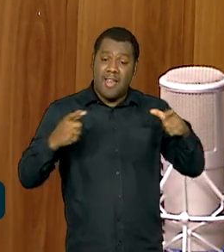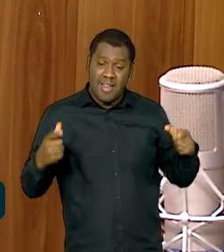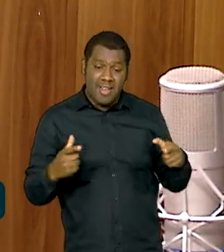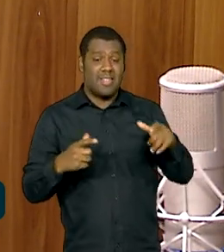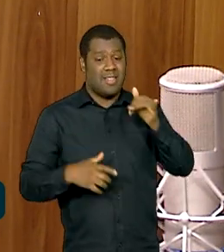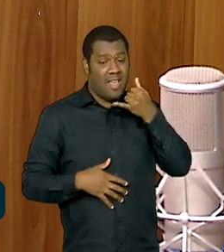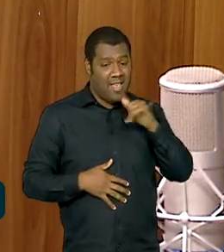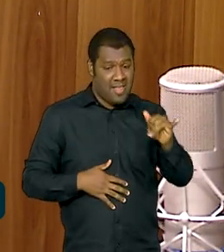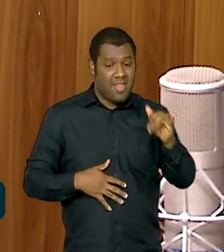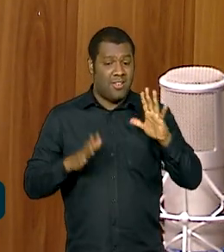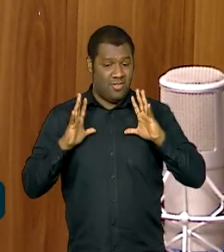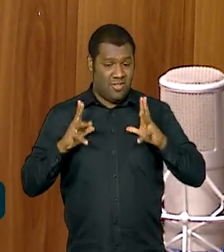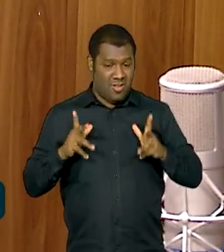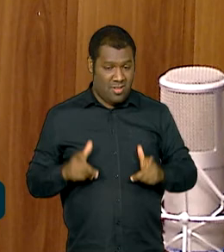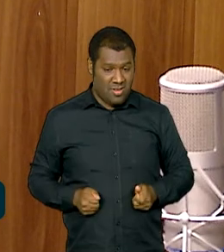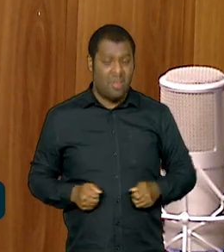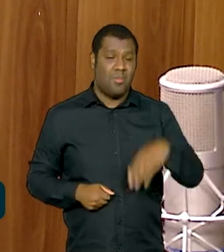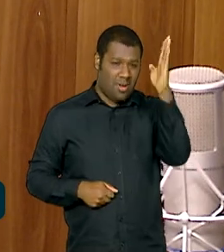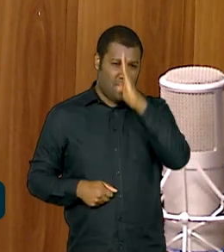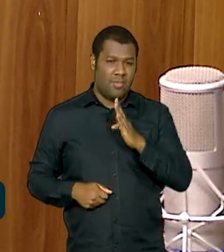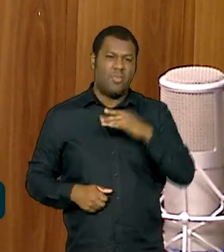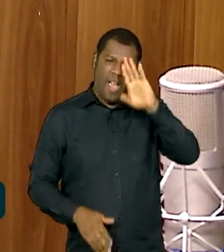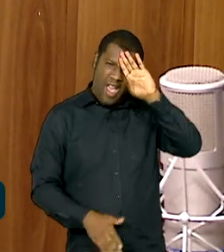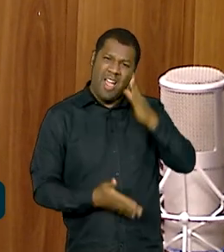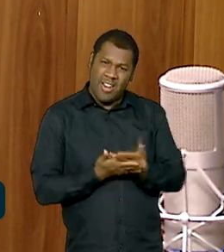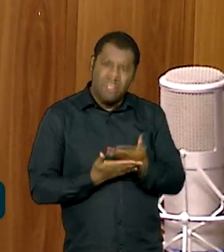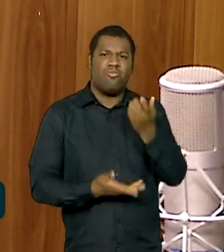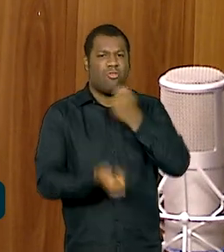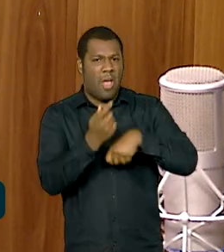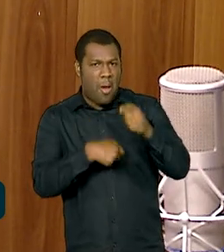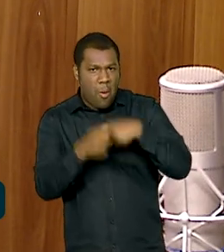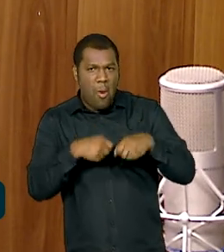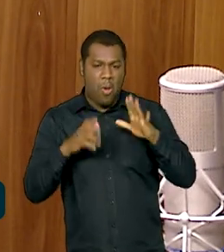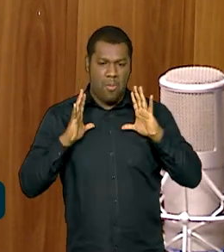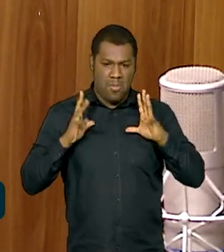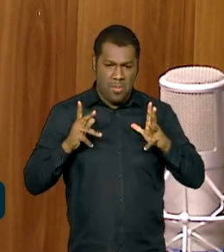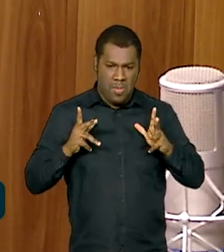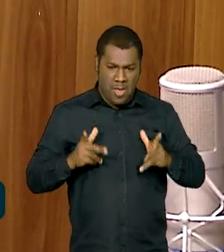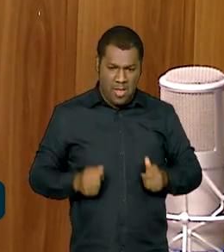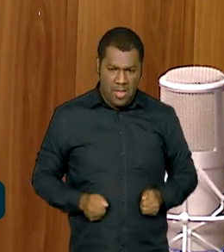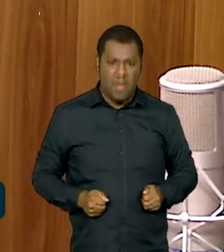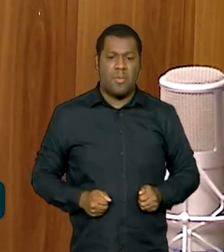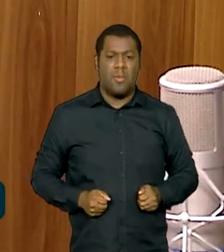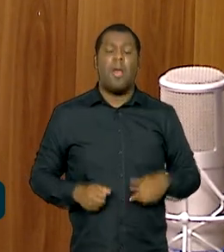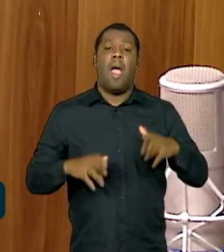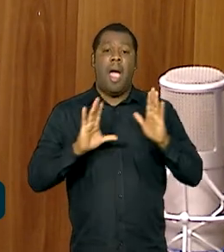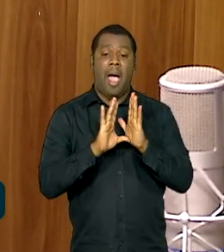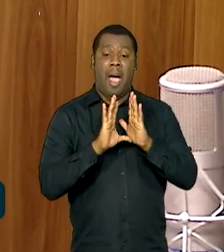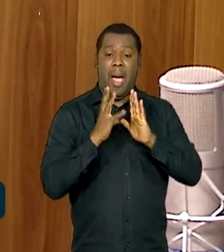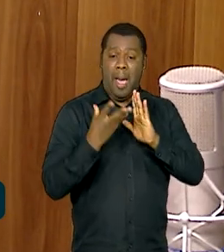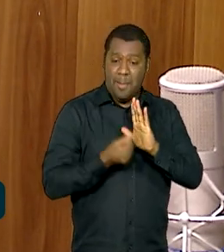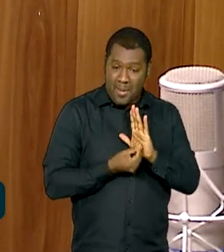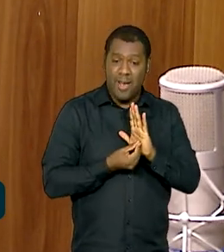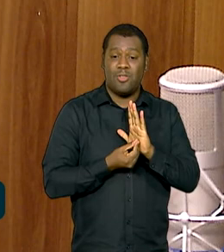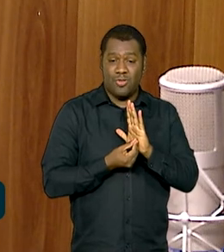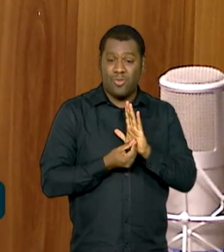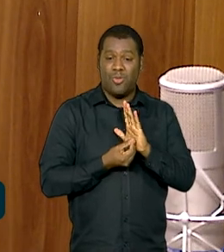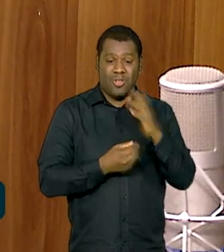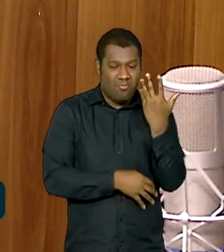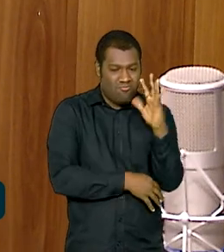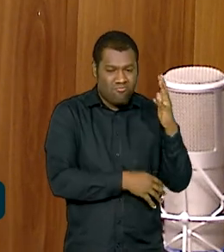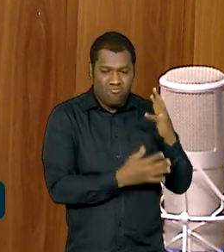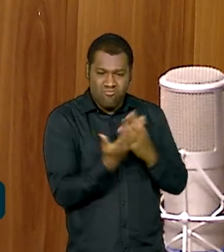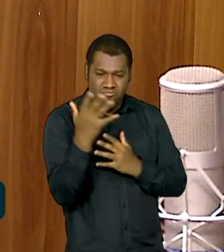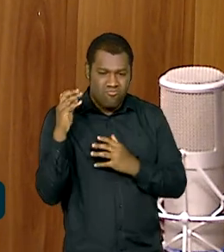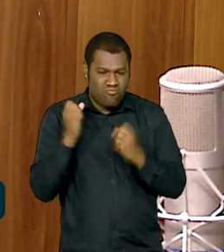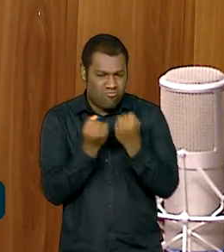a nossa Matriz nós apostamos fortemente na economia verde o Brasil que tem a Amazônia que é o pulmão do planeta ainda